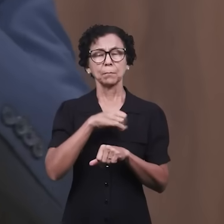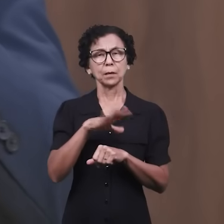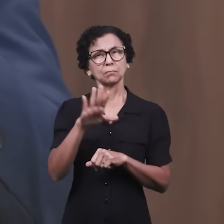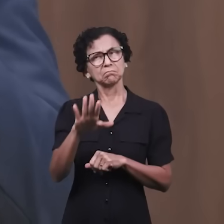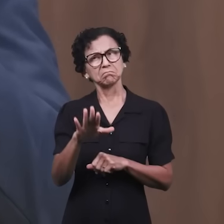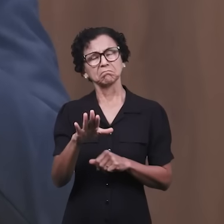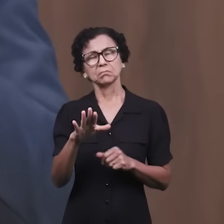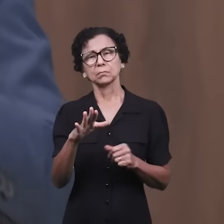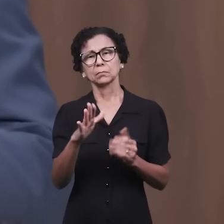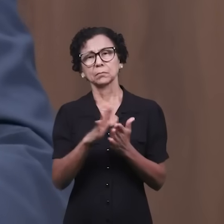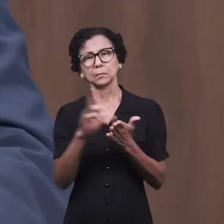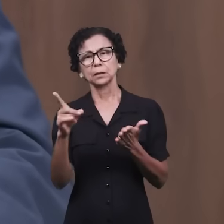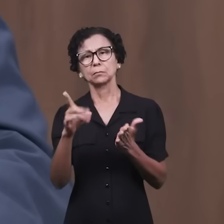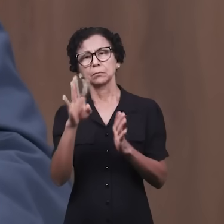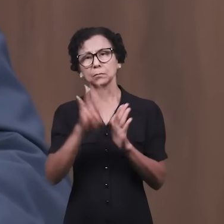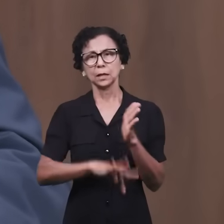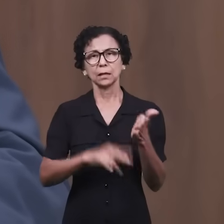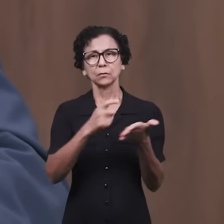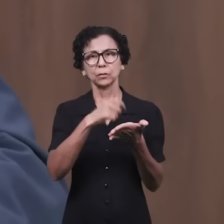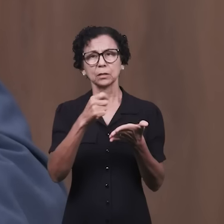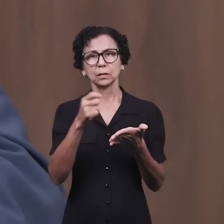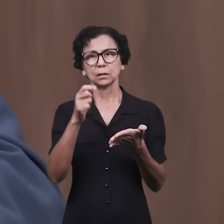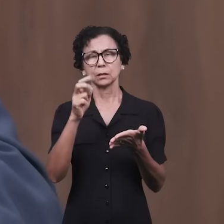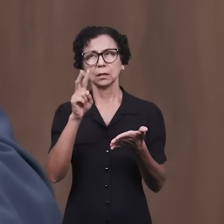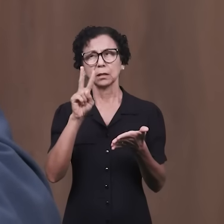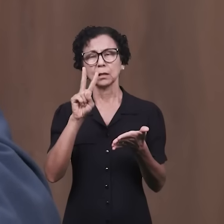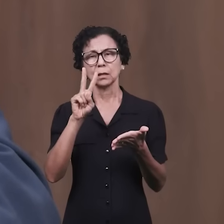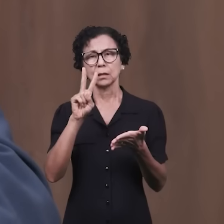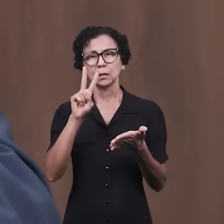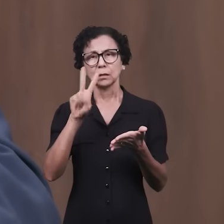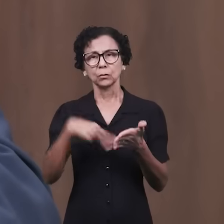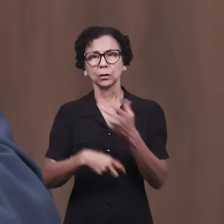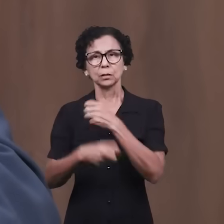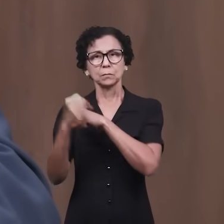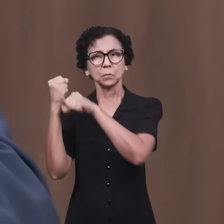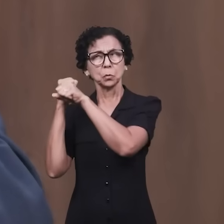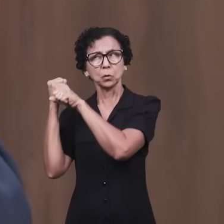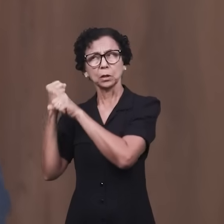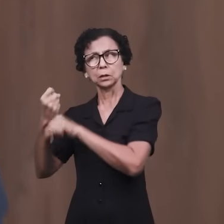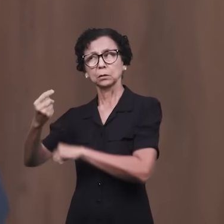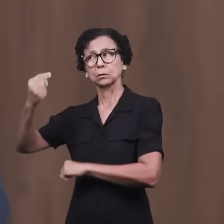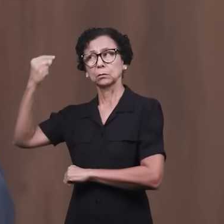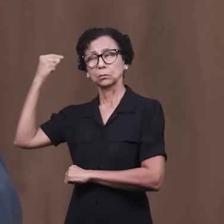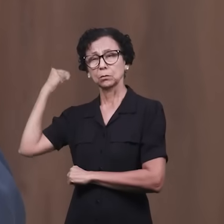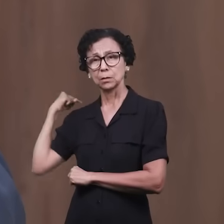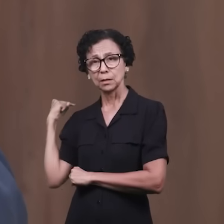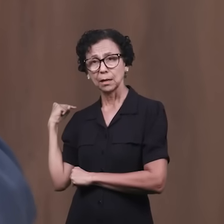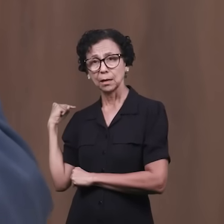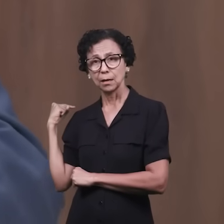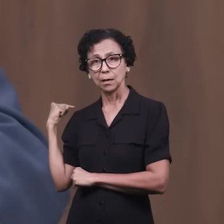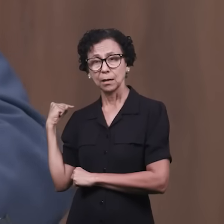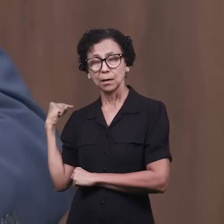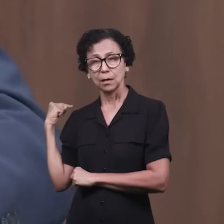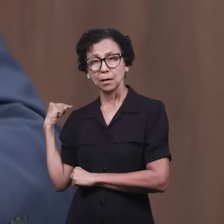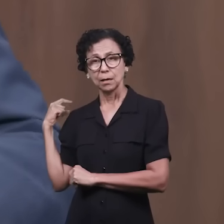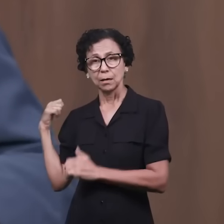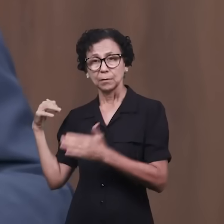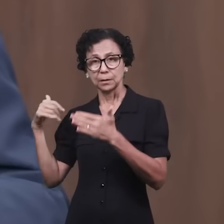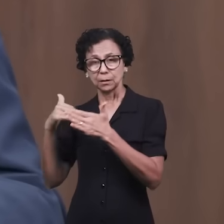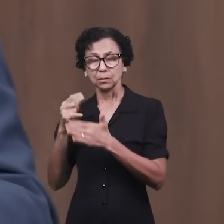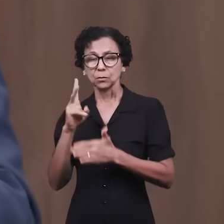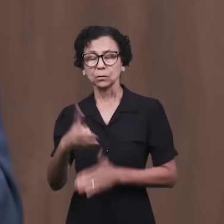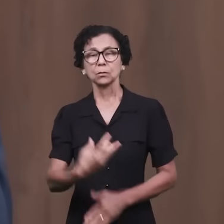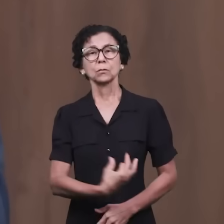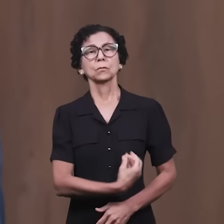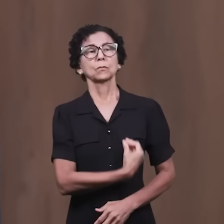mais, mas naquele momento ela é viva. Então, a palavra da vida está aqui, mas quando o